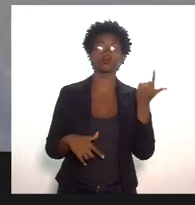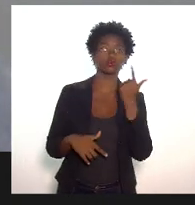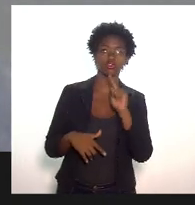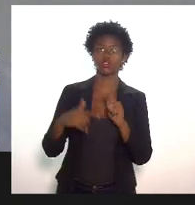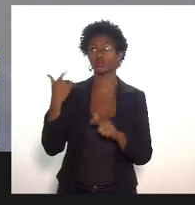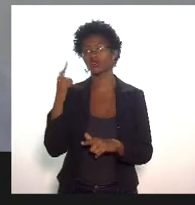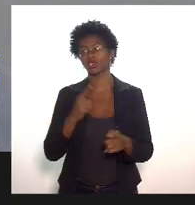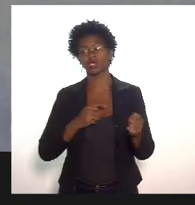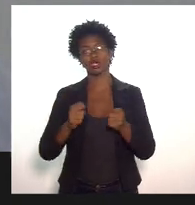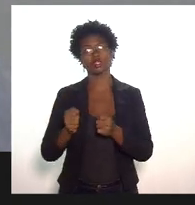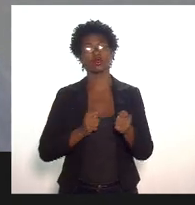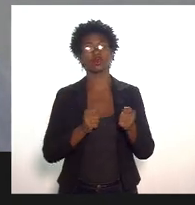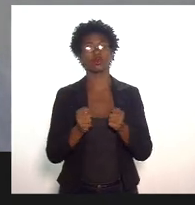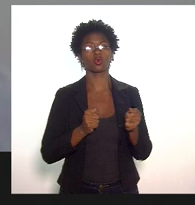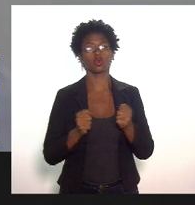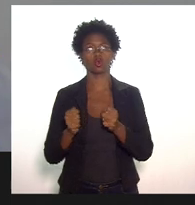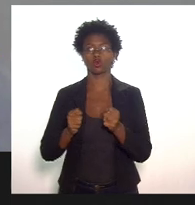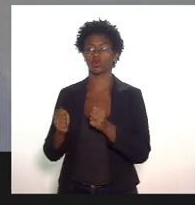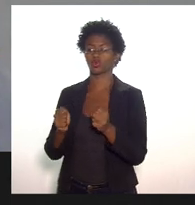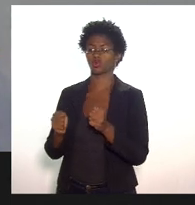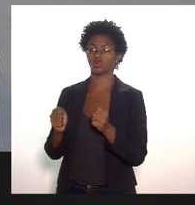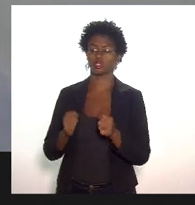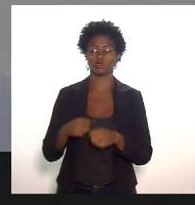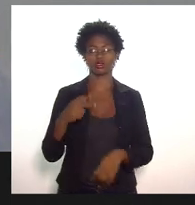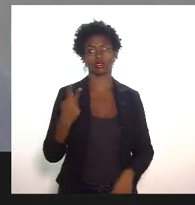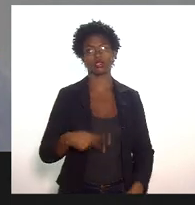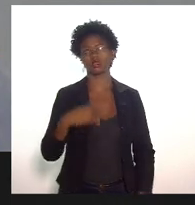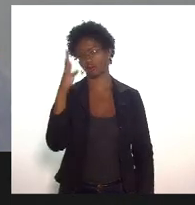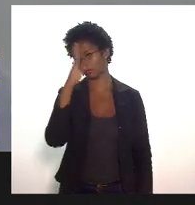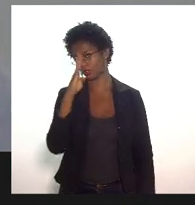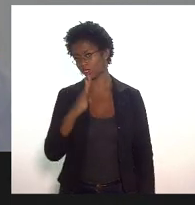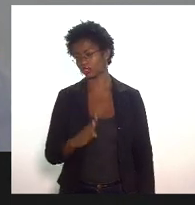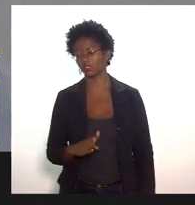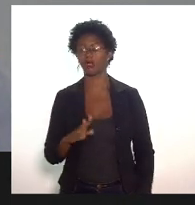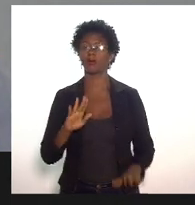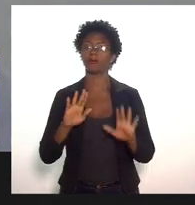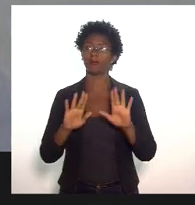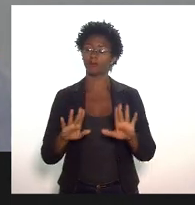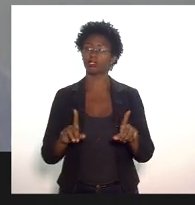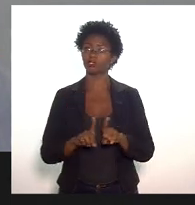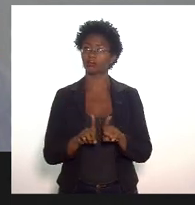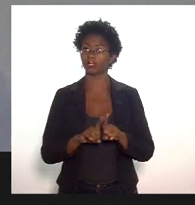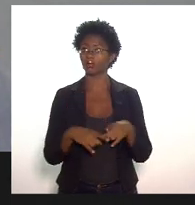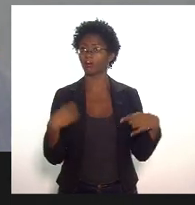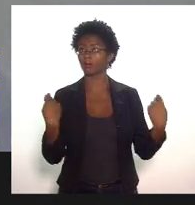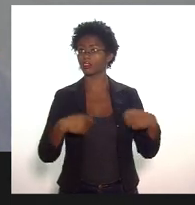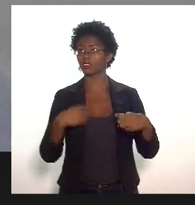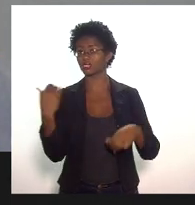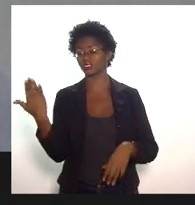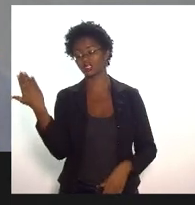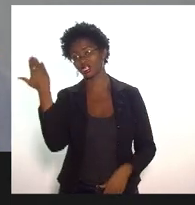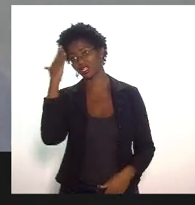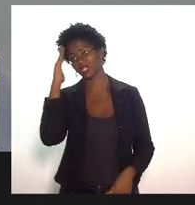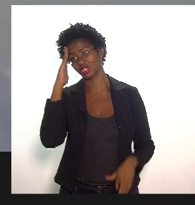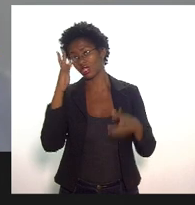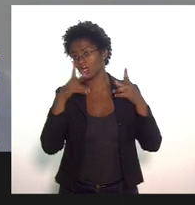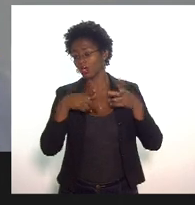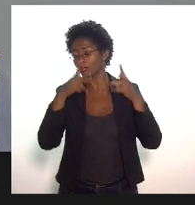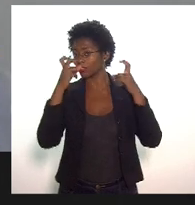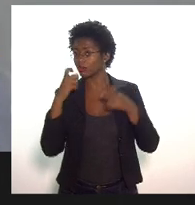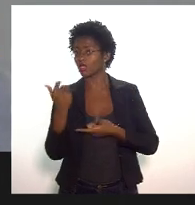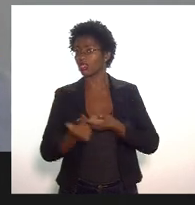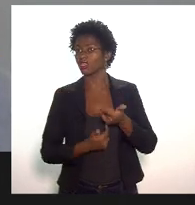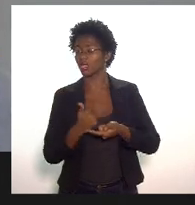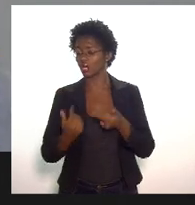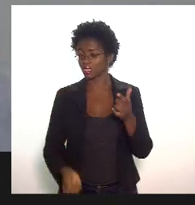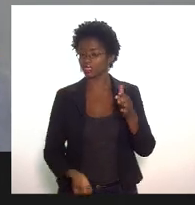uma economia no nosso custo Brasil, mas a gente precisa entender que são empregos gerados, são